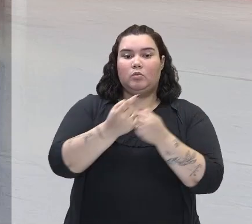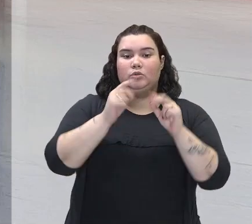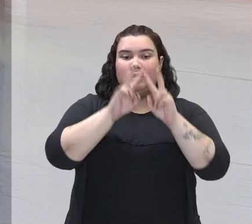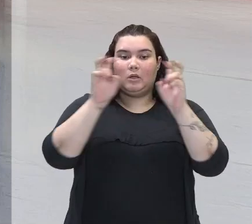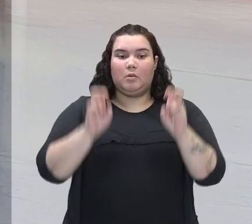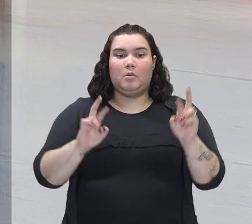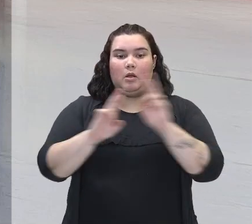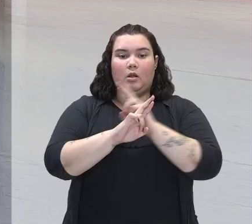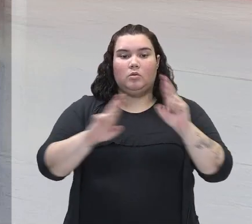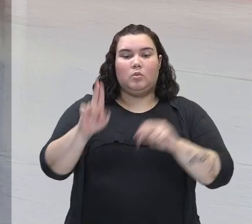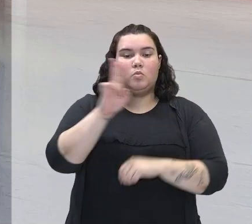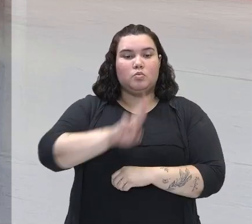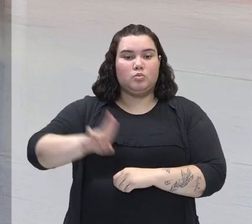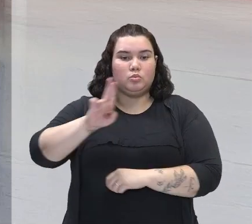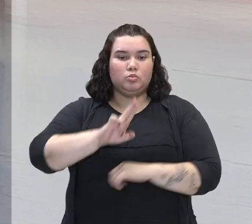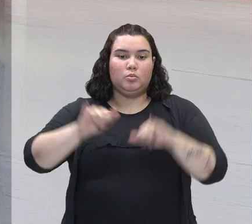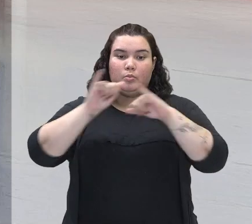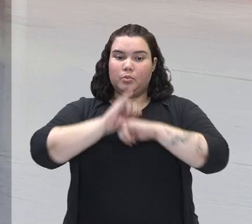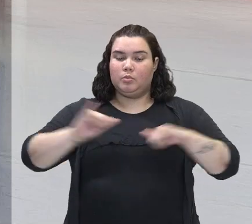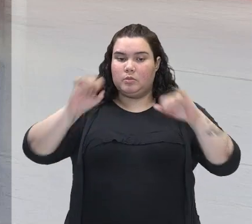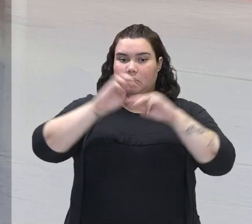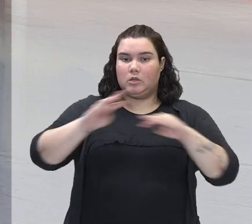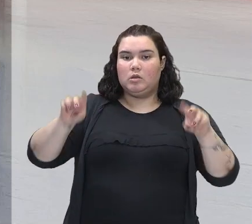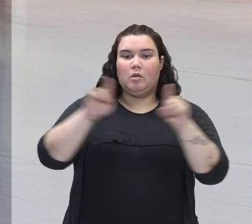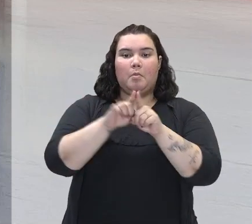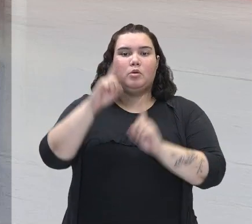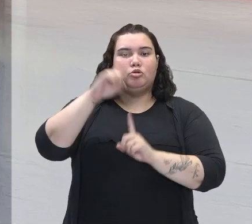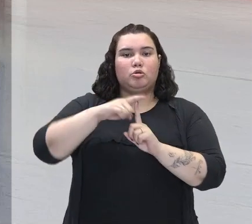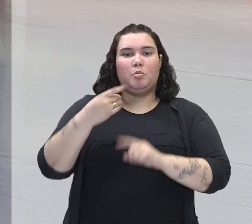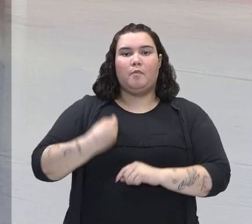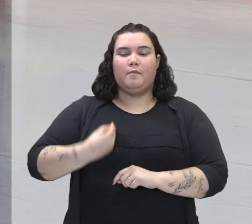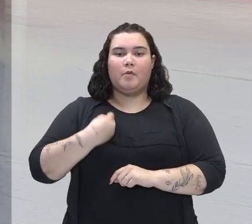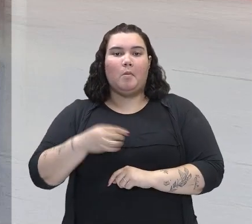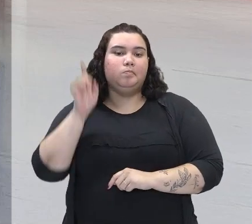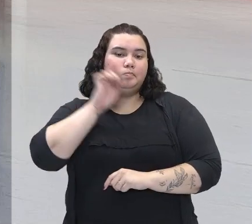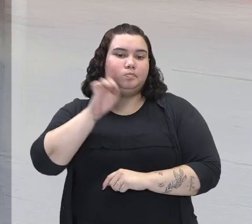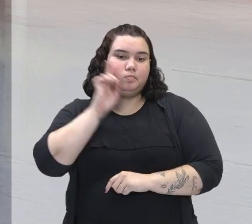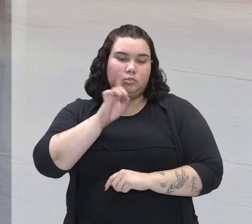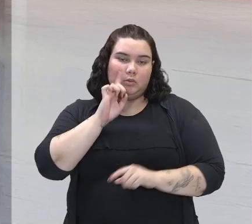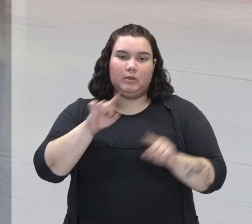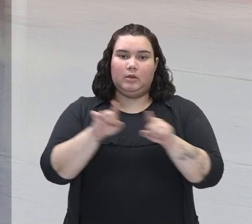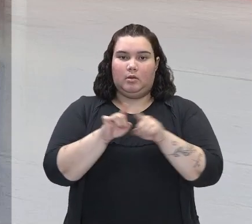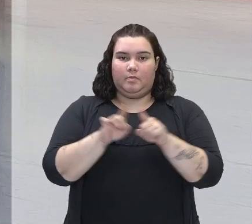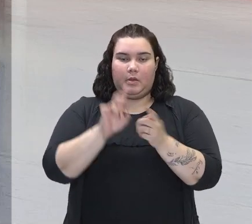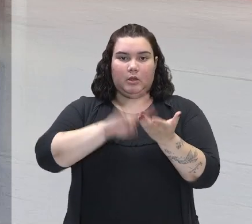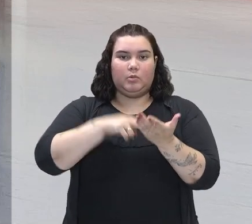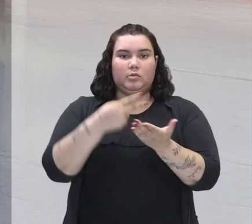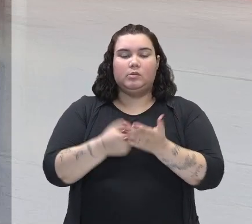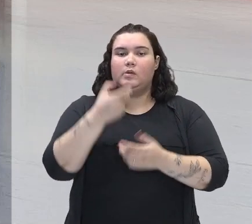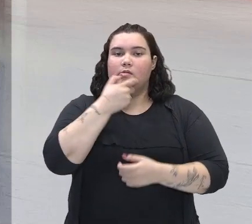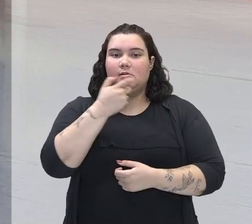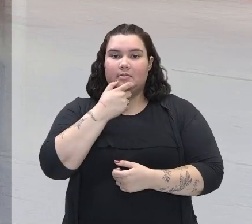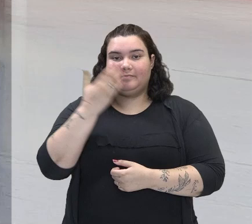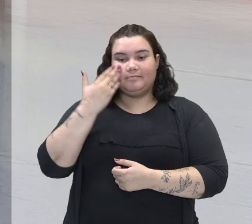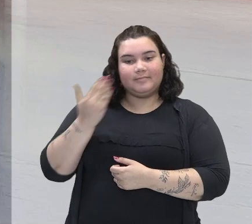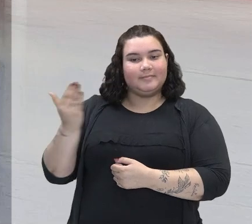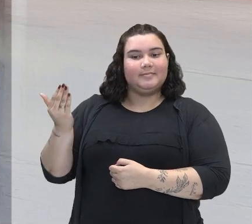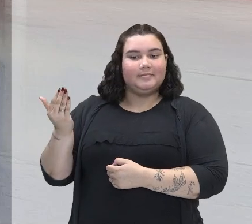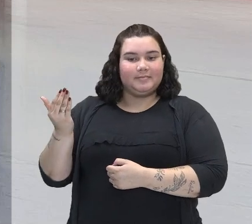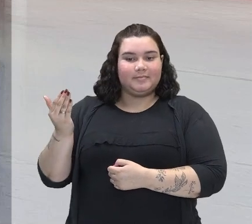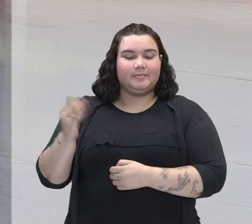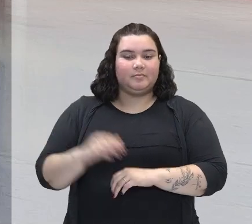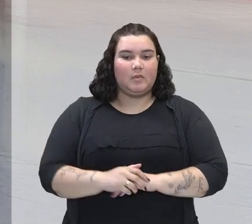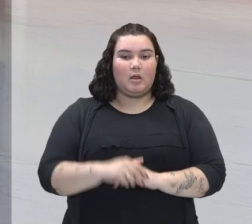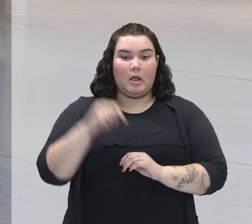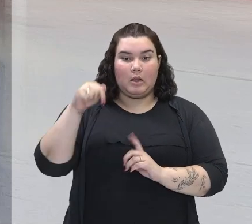relacionados ao consumo, publicidade e estilo de vida americano, conhecido também como American Way of Life. Então, a pop